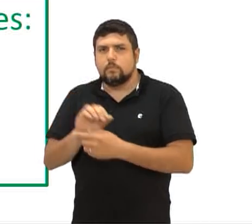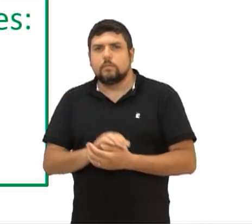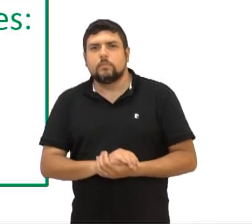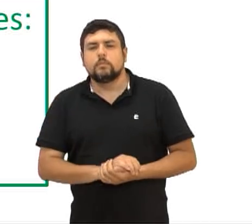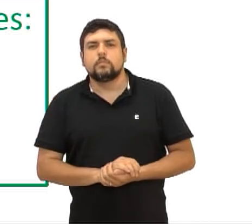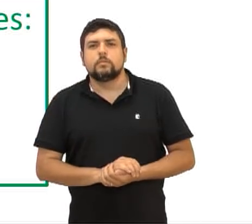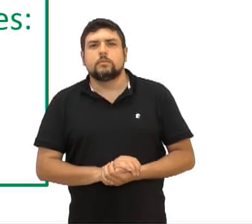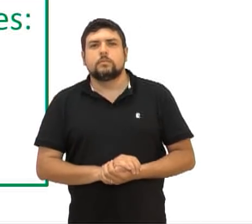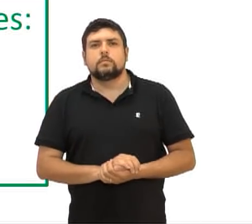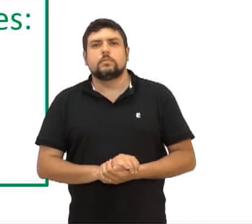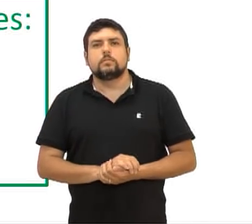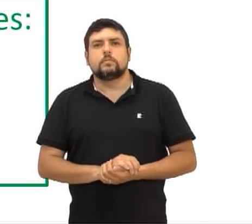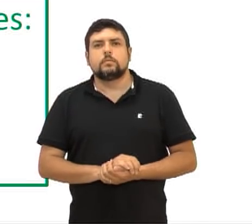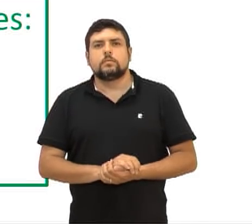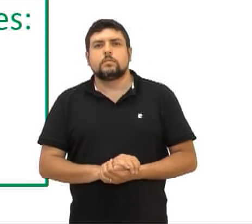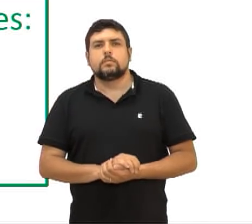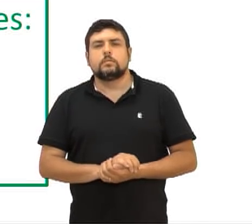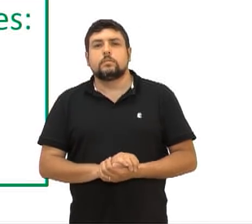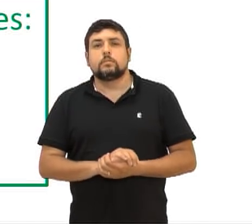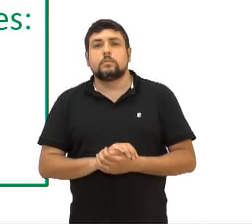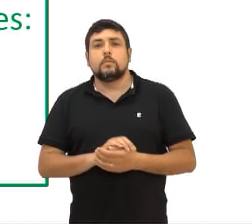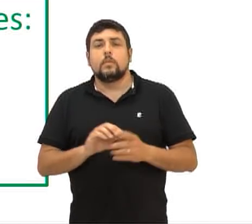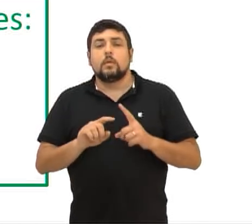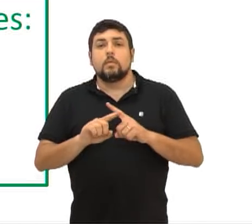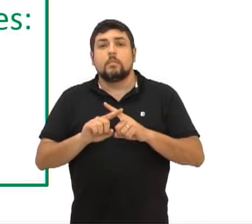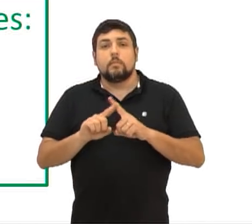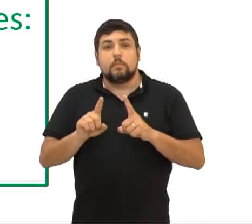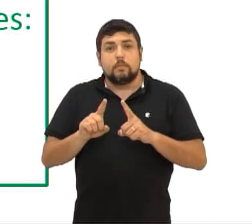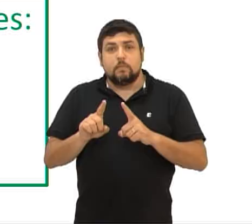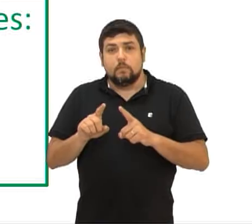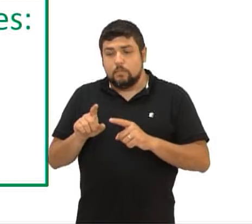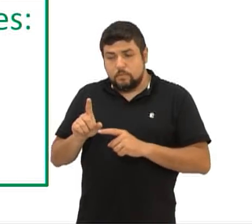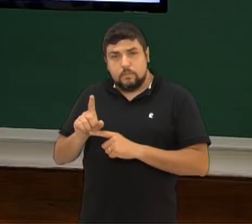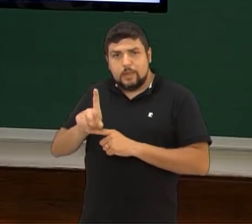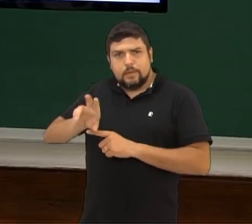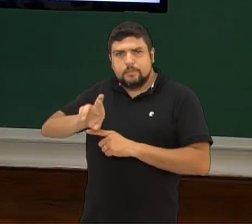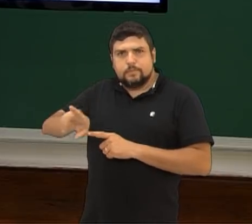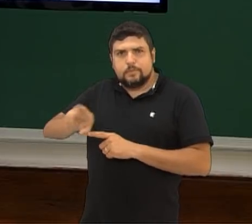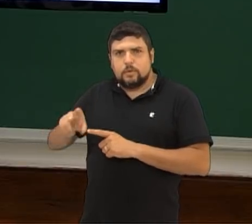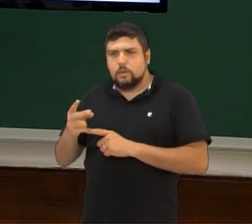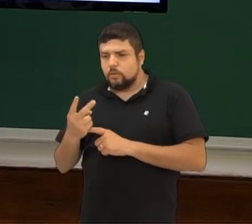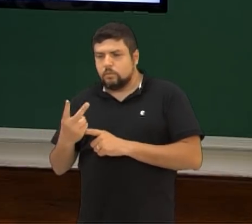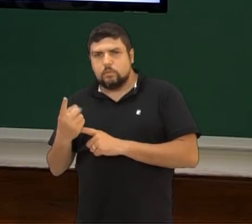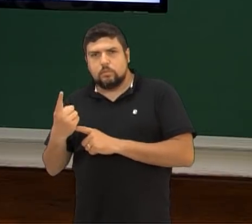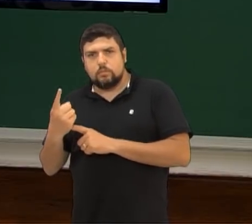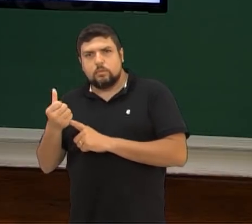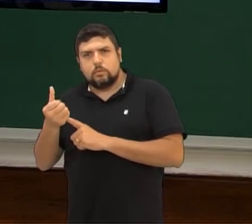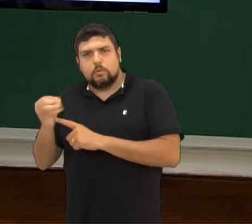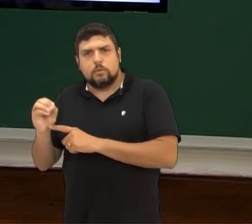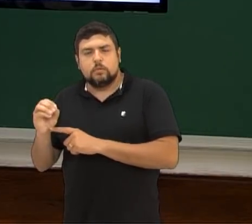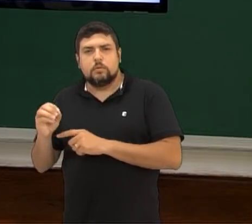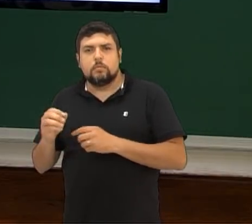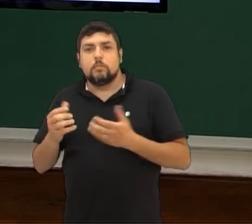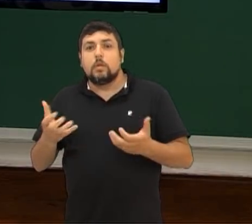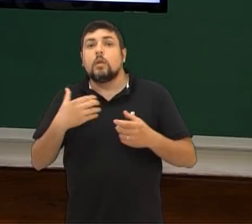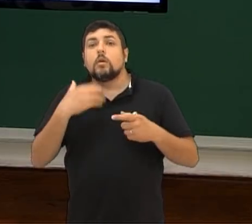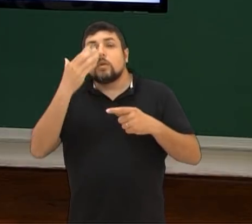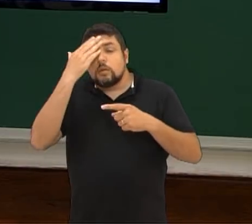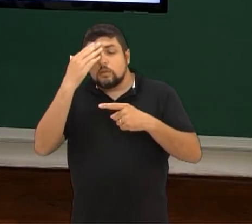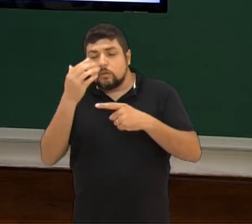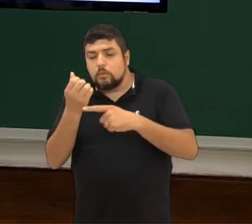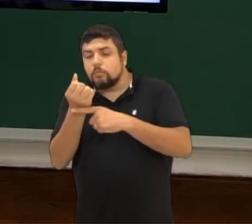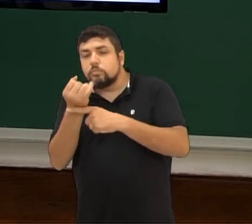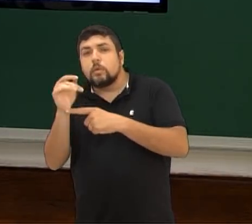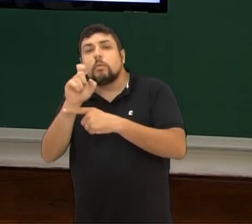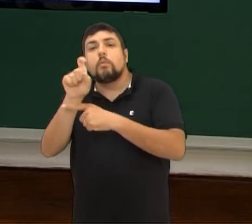a 2.160. Mas não é esse valor que ele quer. Ele quer saber qual é esse termo. Se você já